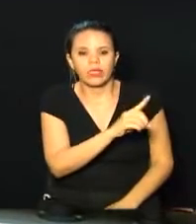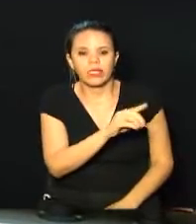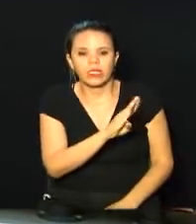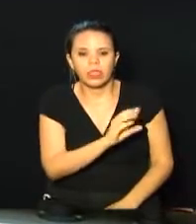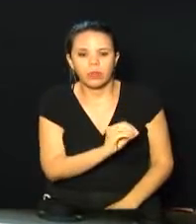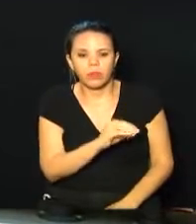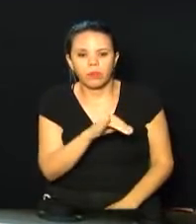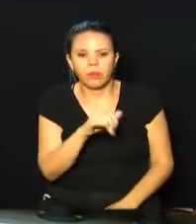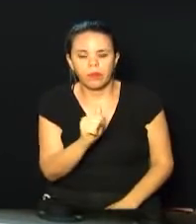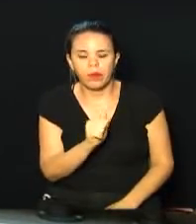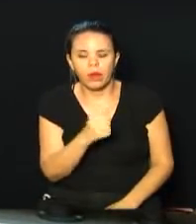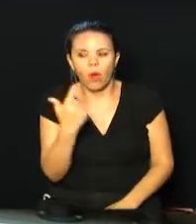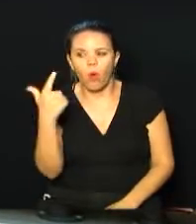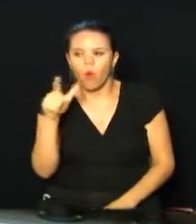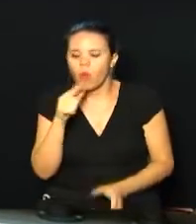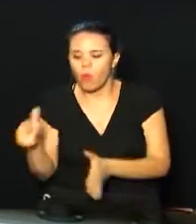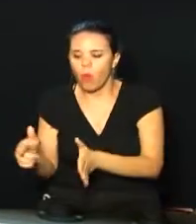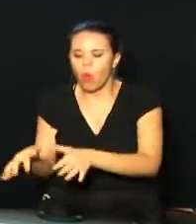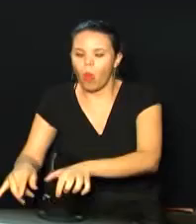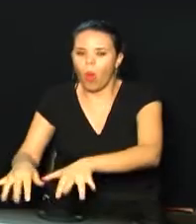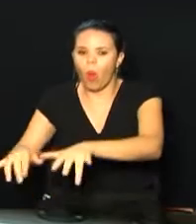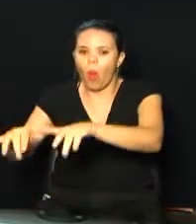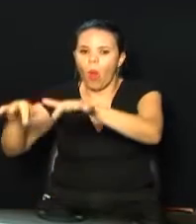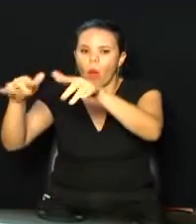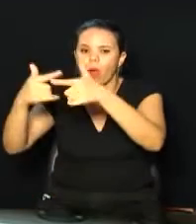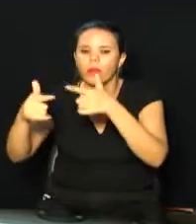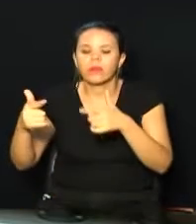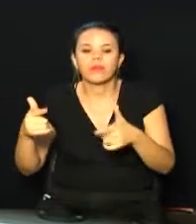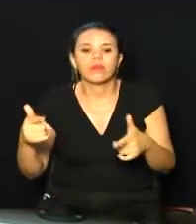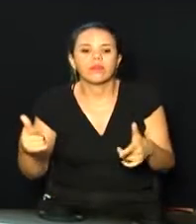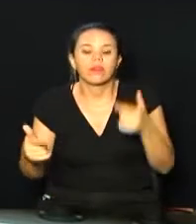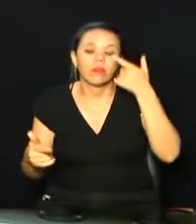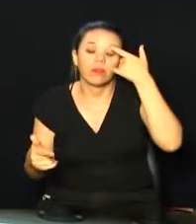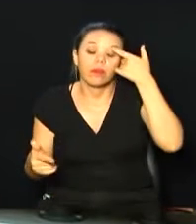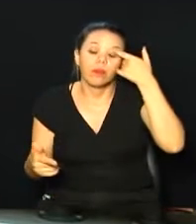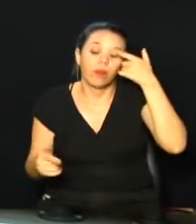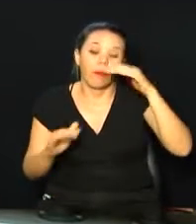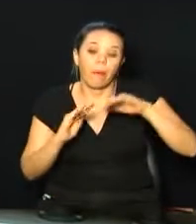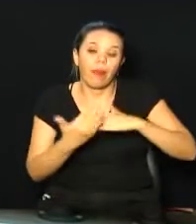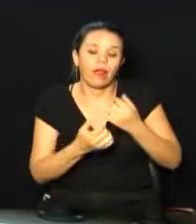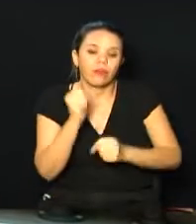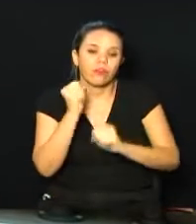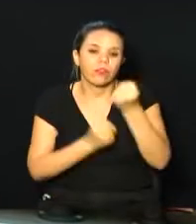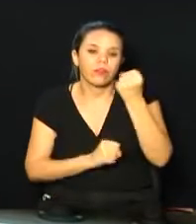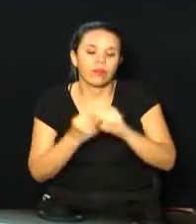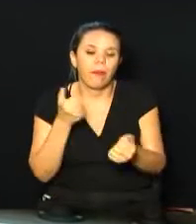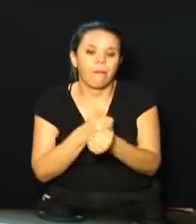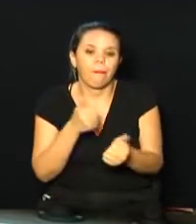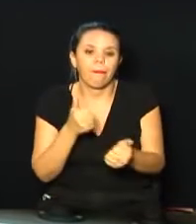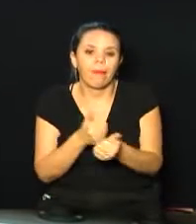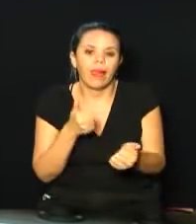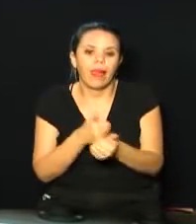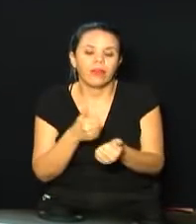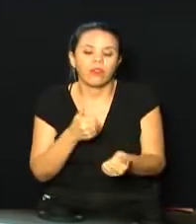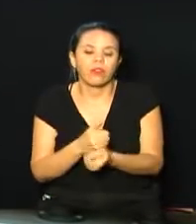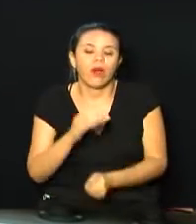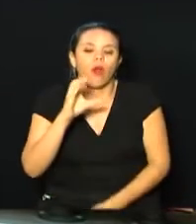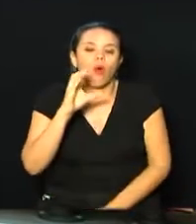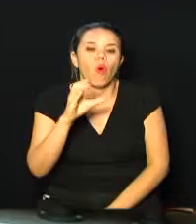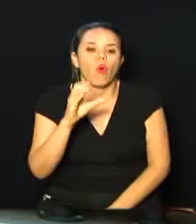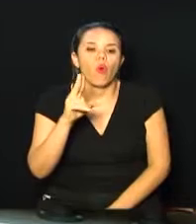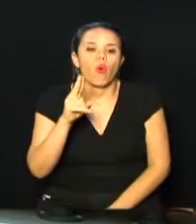causou inundação e teve uma repercussão foi ali no Parque Industrial, próximo ao Curtume. Existem